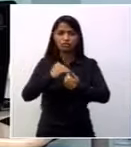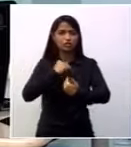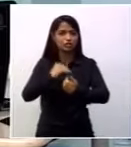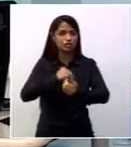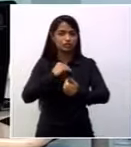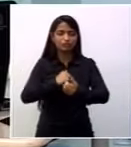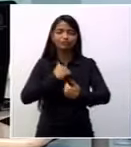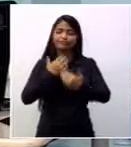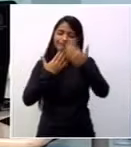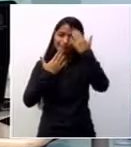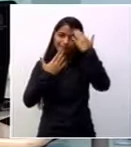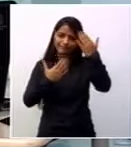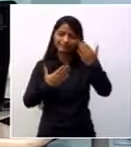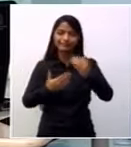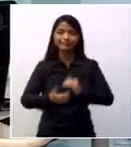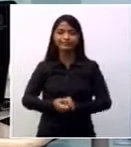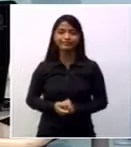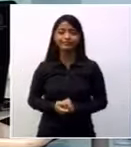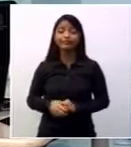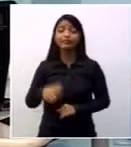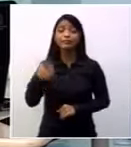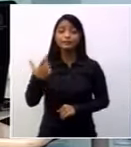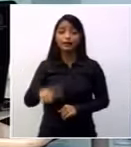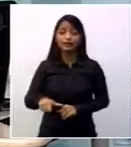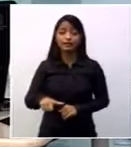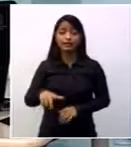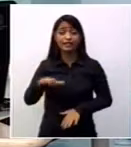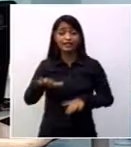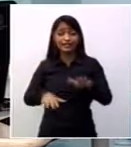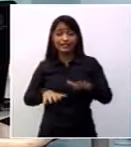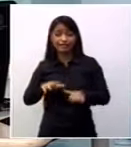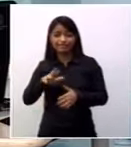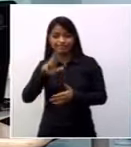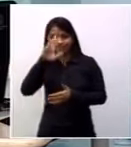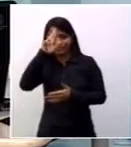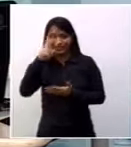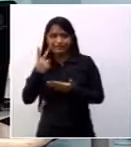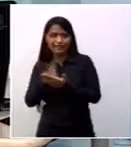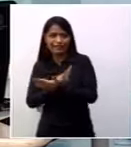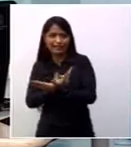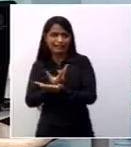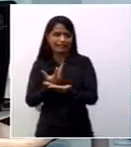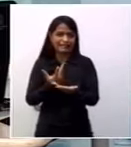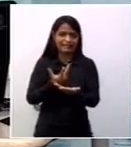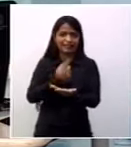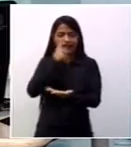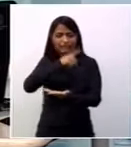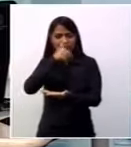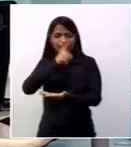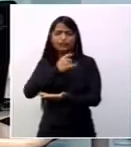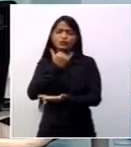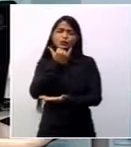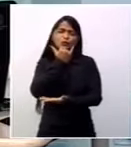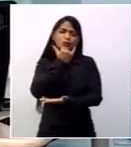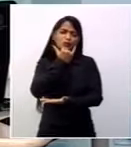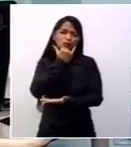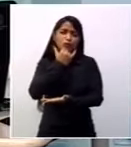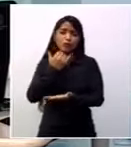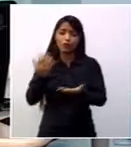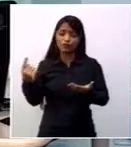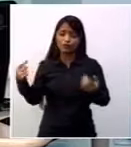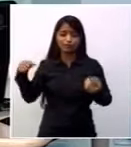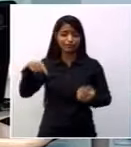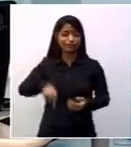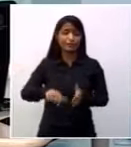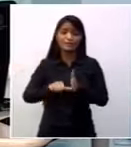possíveis. E gostaria também de pedir desculpas aí por algumas falhas, por alguns erros. É a primeira vez que nós estamos aqui e